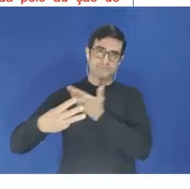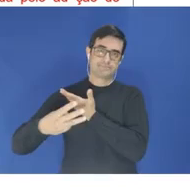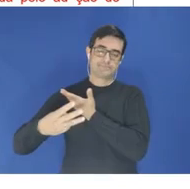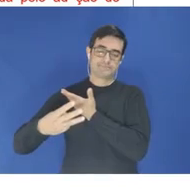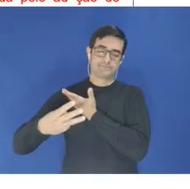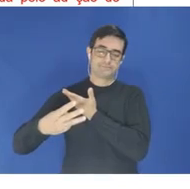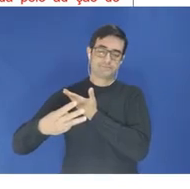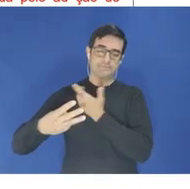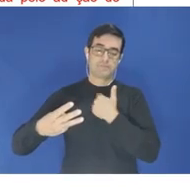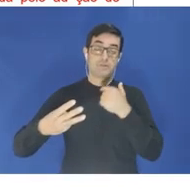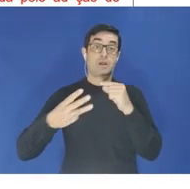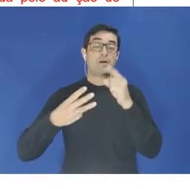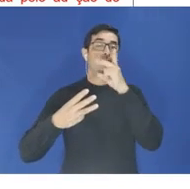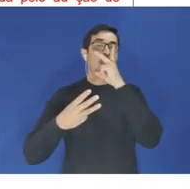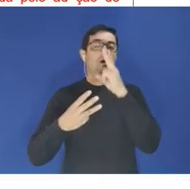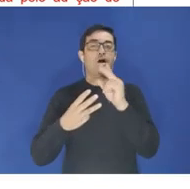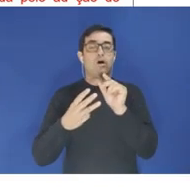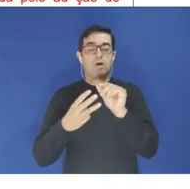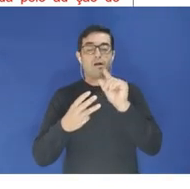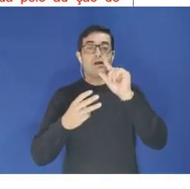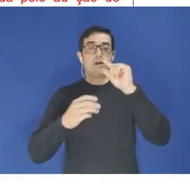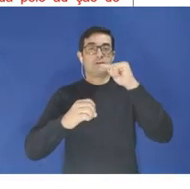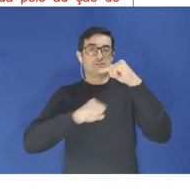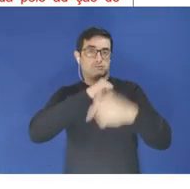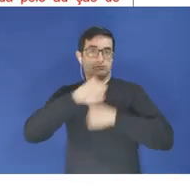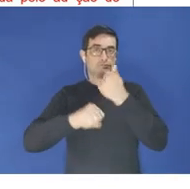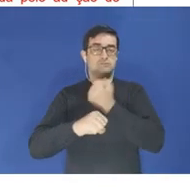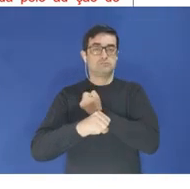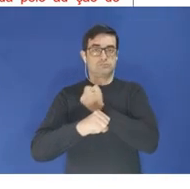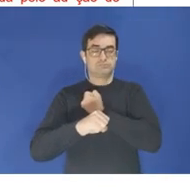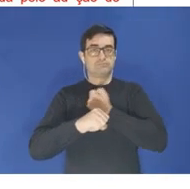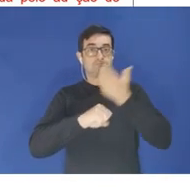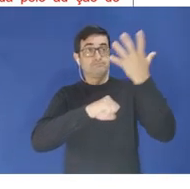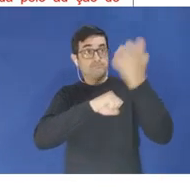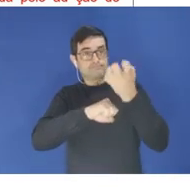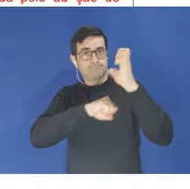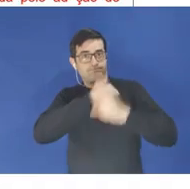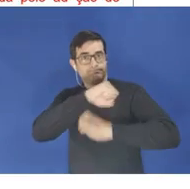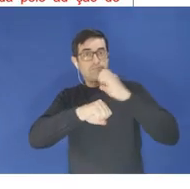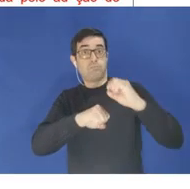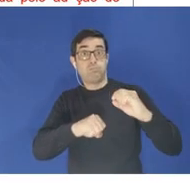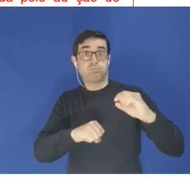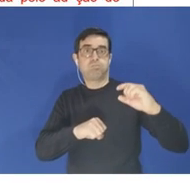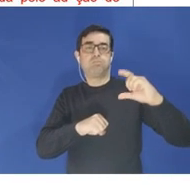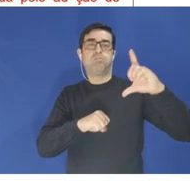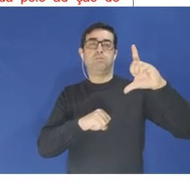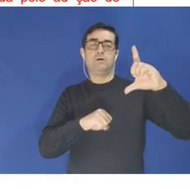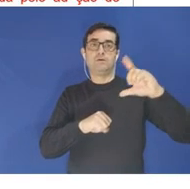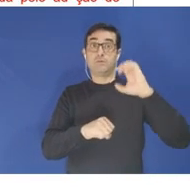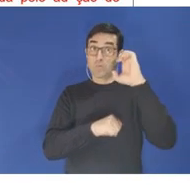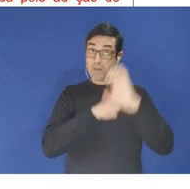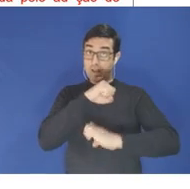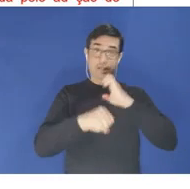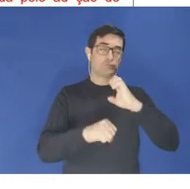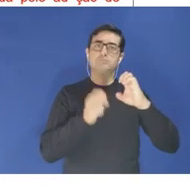14ª e assim por diante. Eu estou aumentando a carga nuclear. Mas os elétrons estão sendo